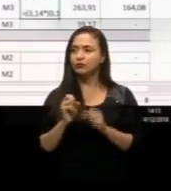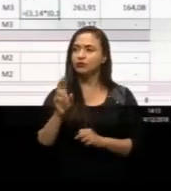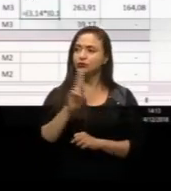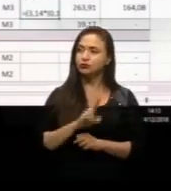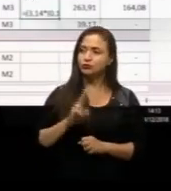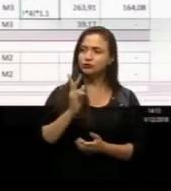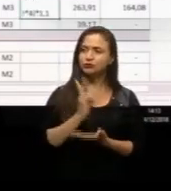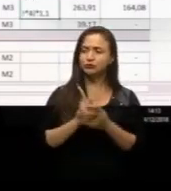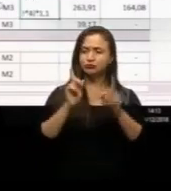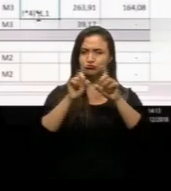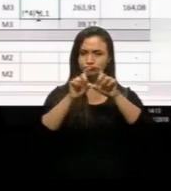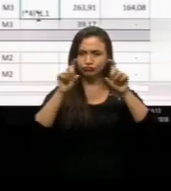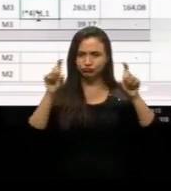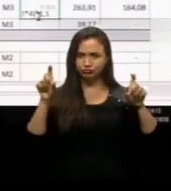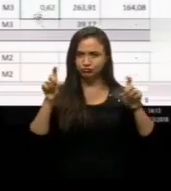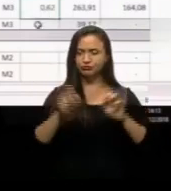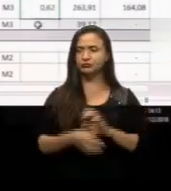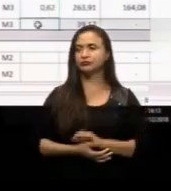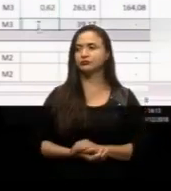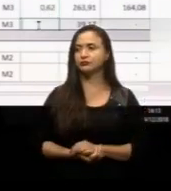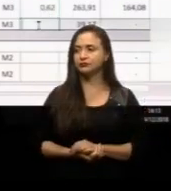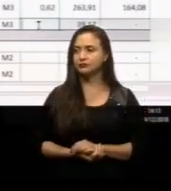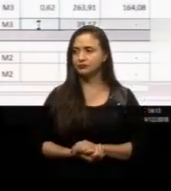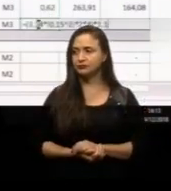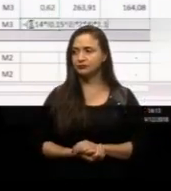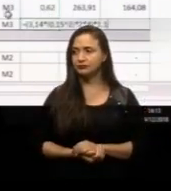essa mesma conta aqui.